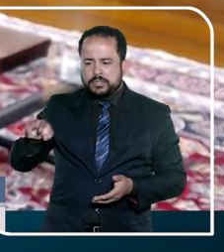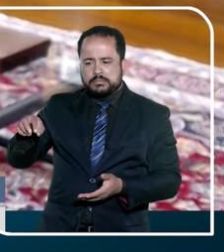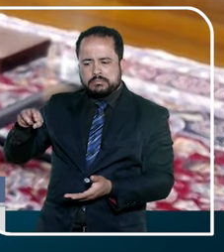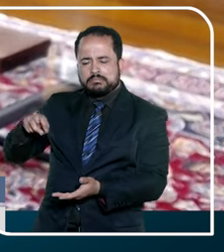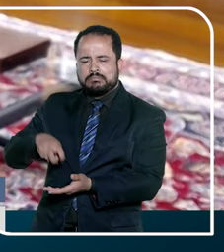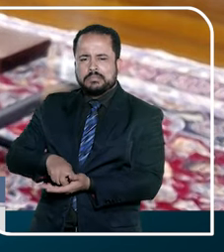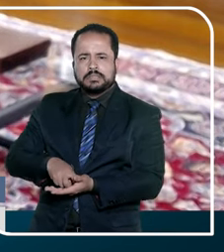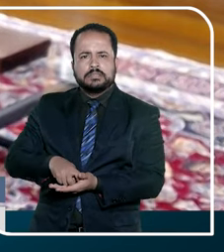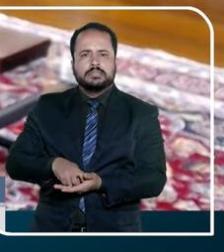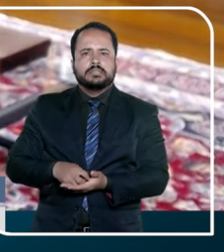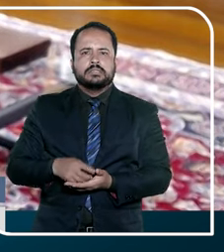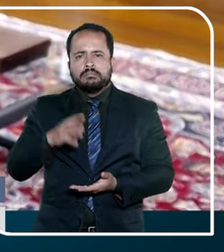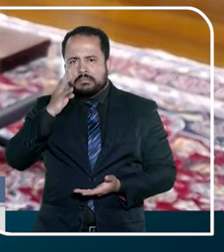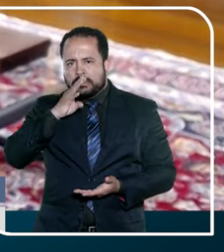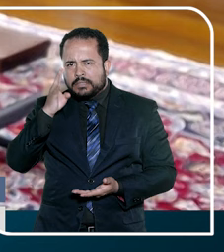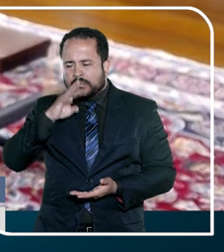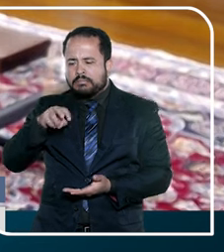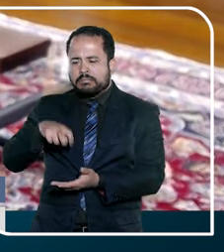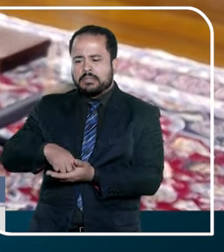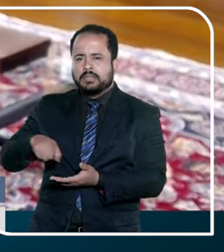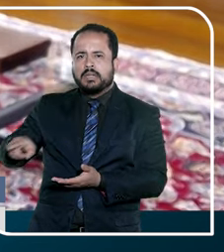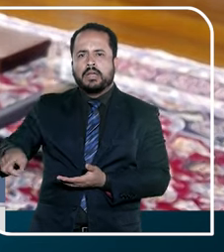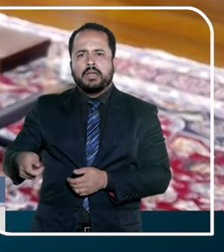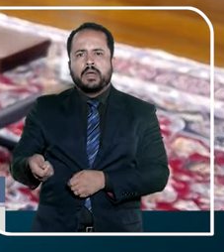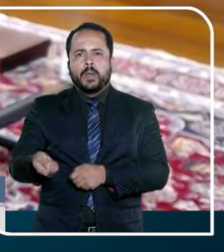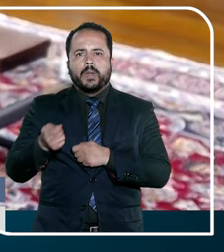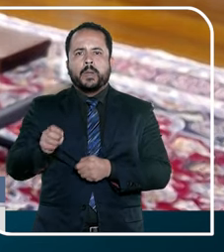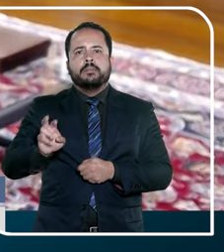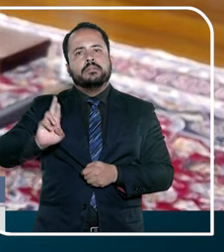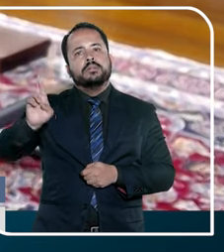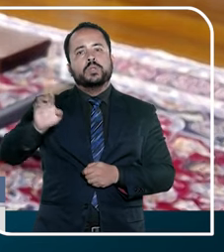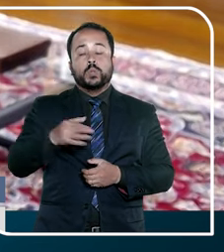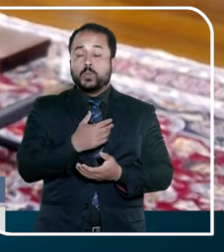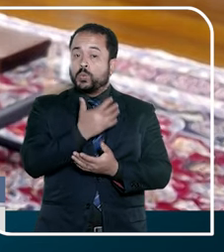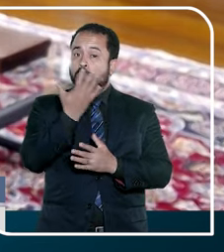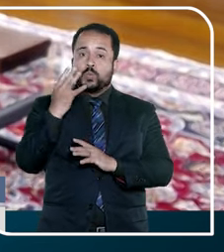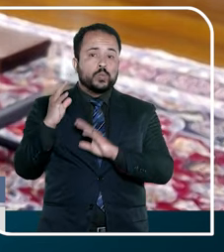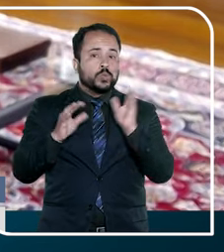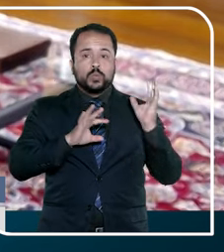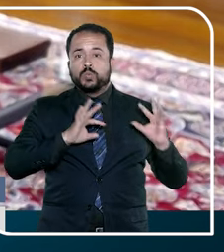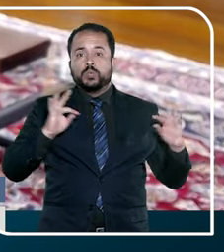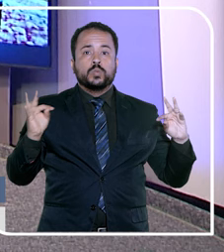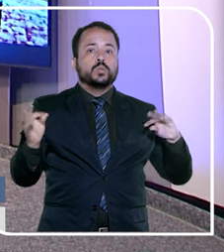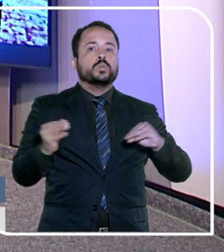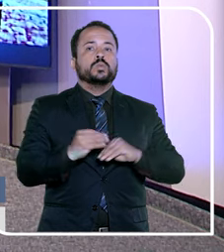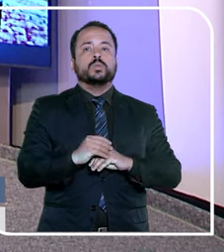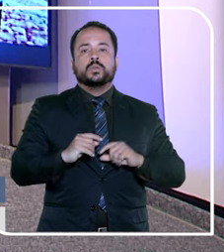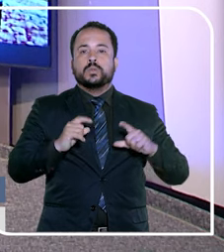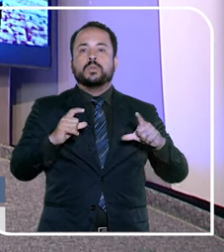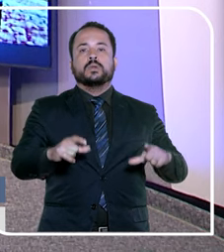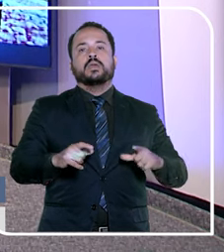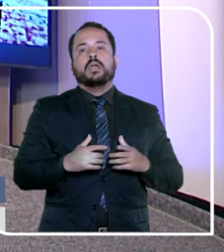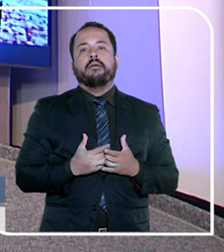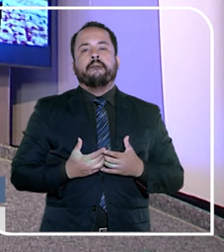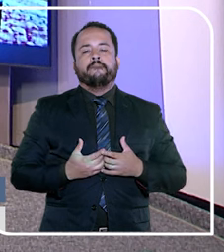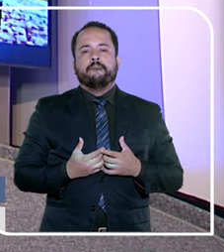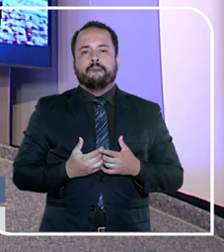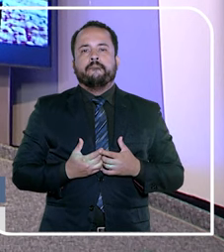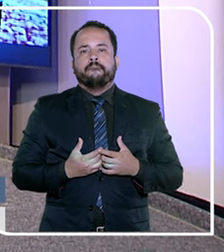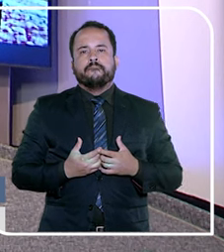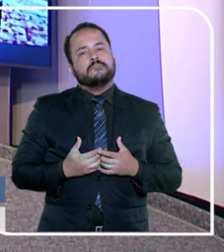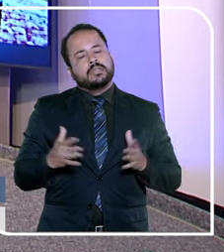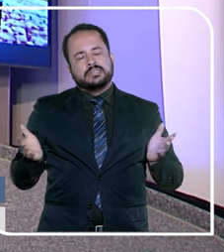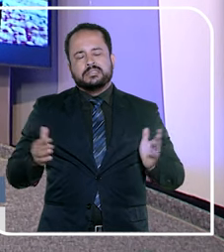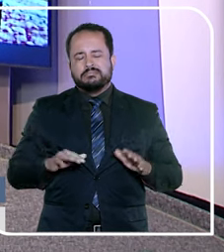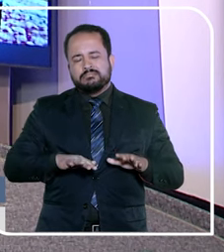tão inexpressivo do ponto de vista de todo o meio ambiente daquele local né mas são situações realmente excepcionais porque em